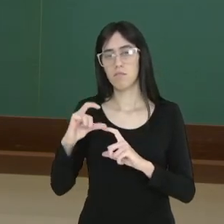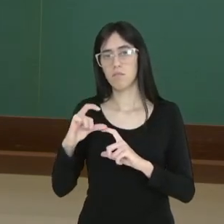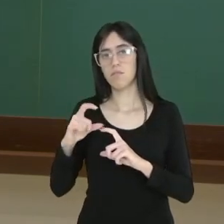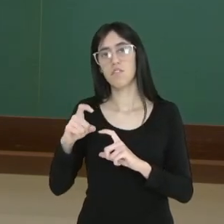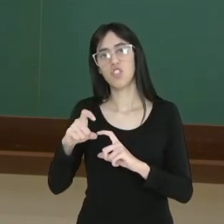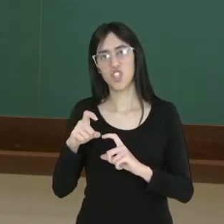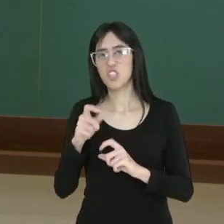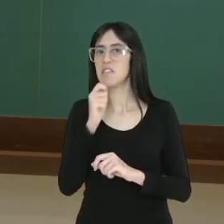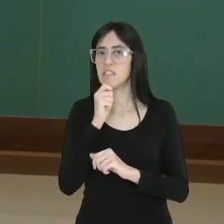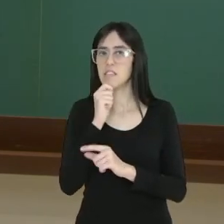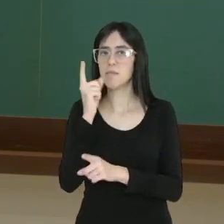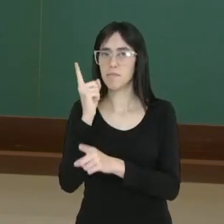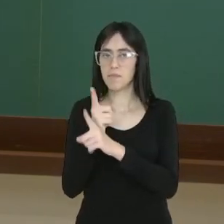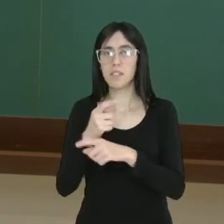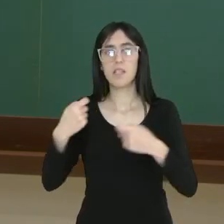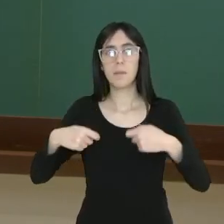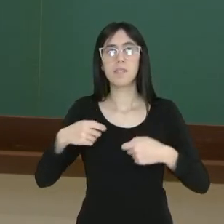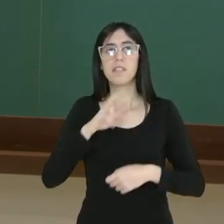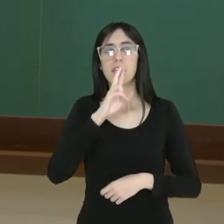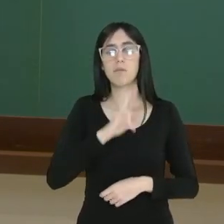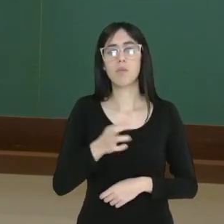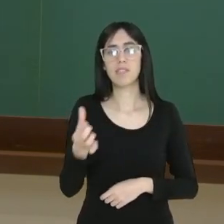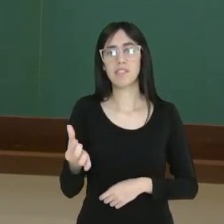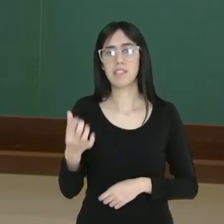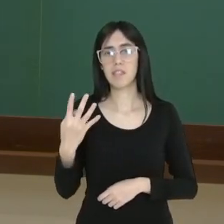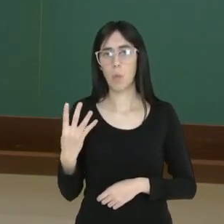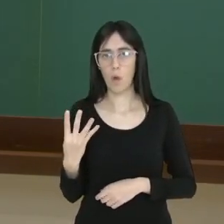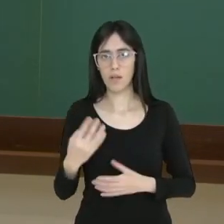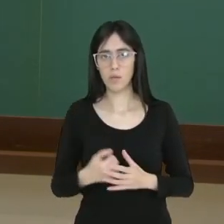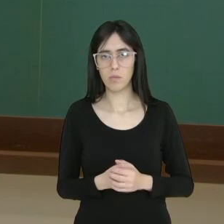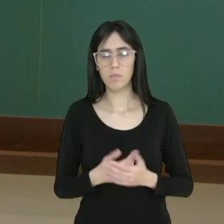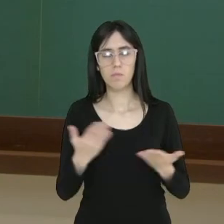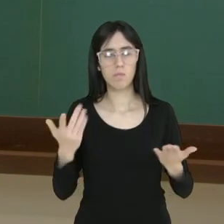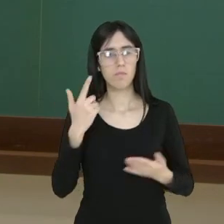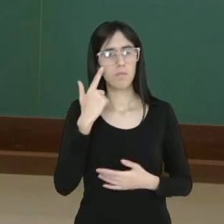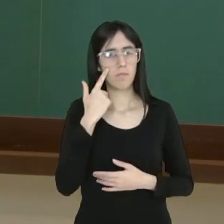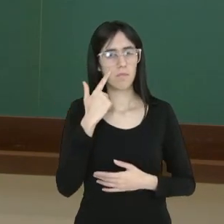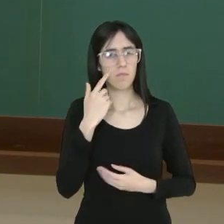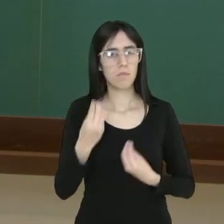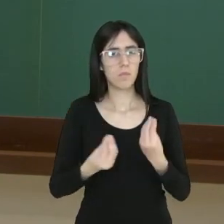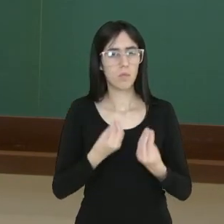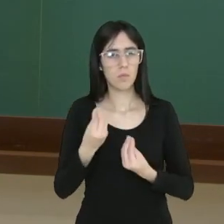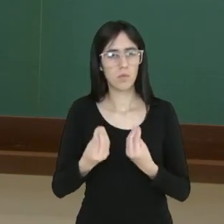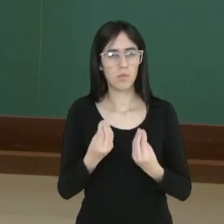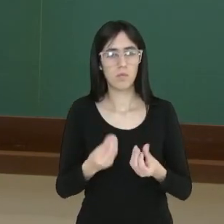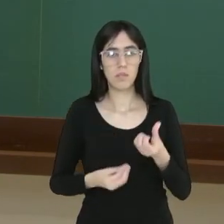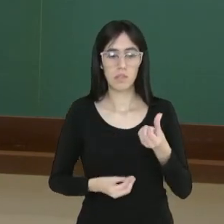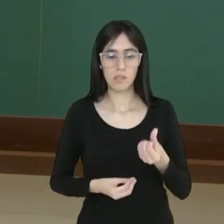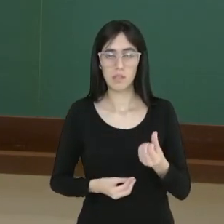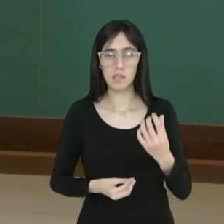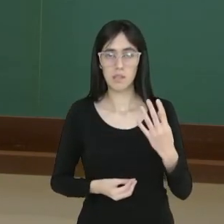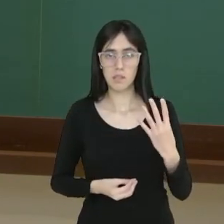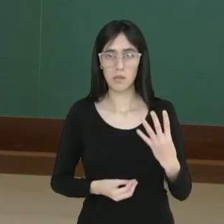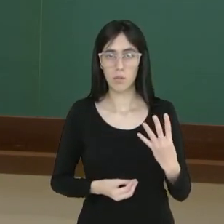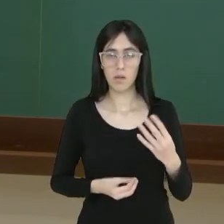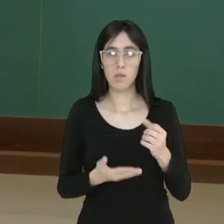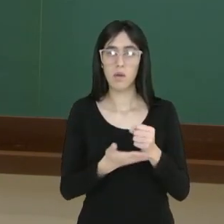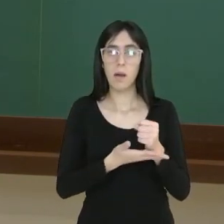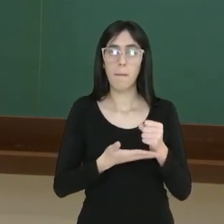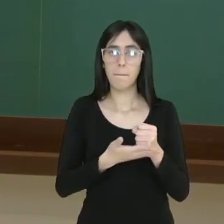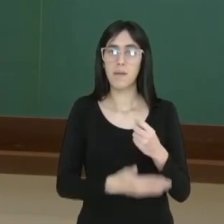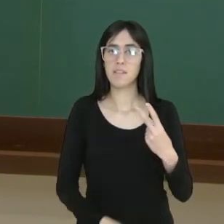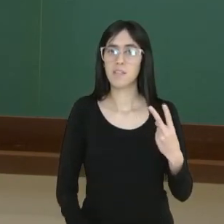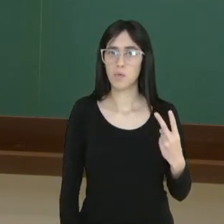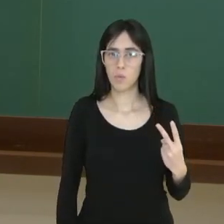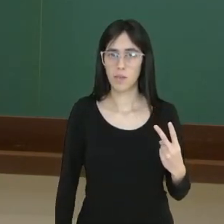estou procurando, tem que resultar no 64. Vamos trabalhar para o 64 ficar com a base 2.